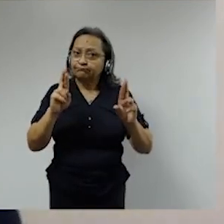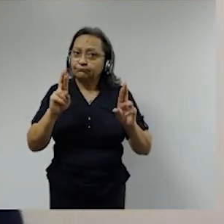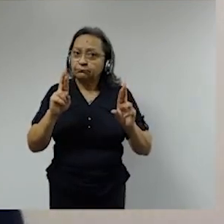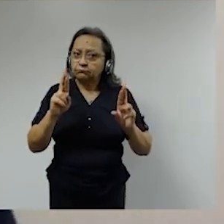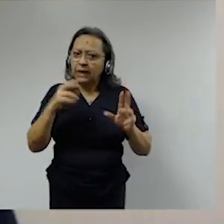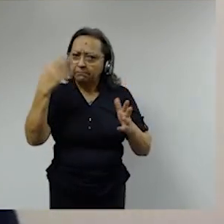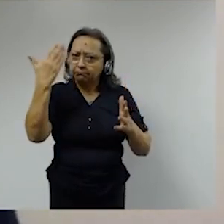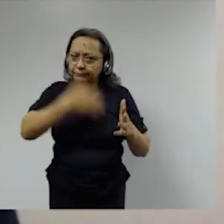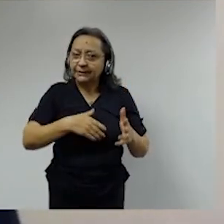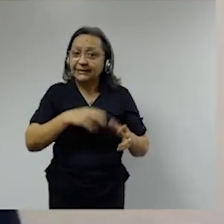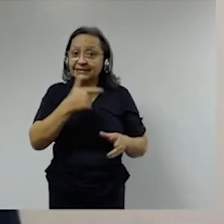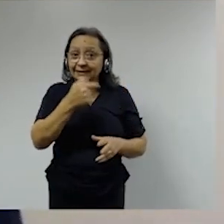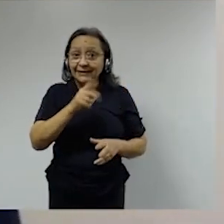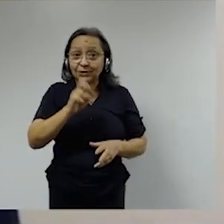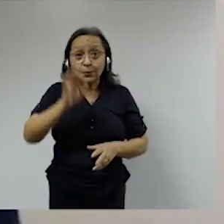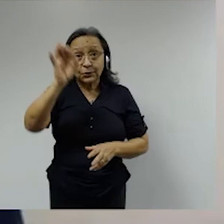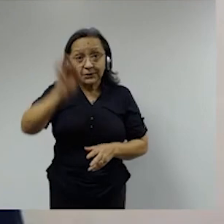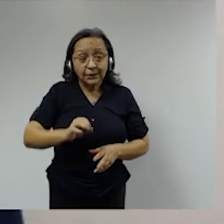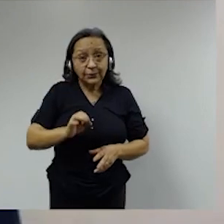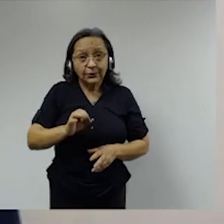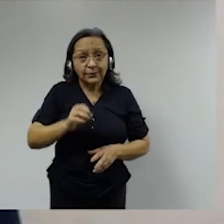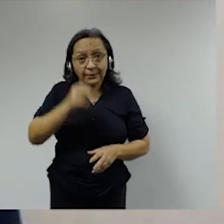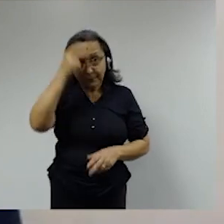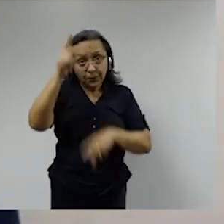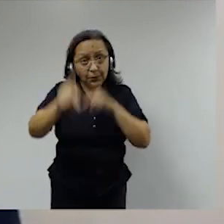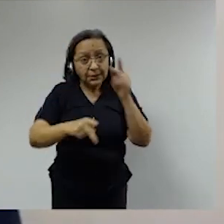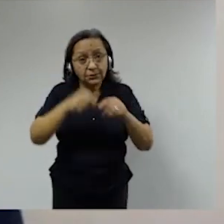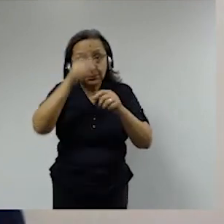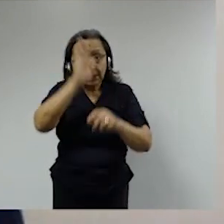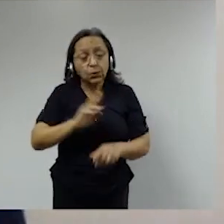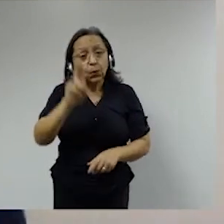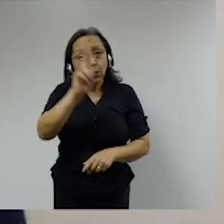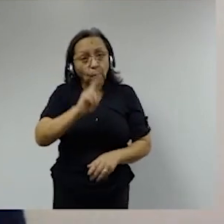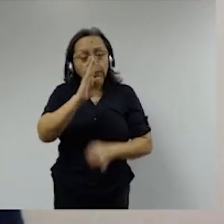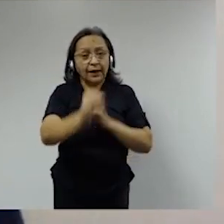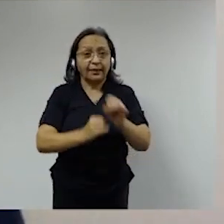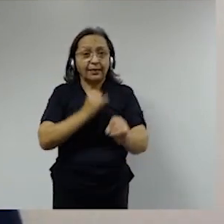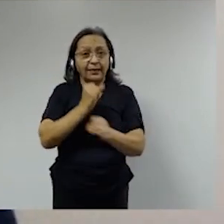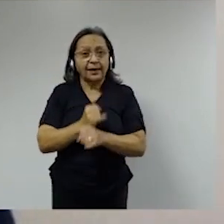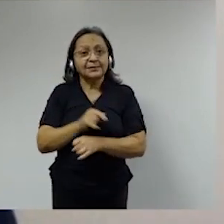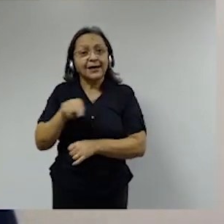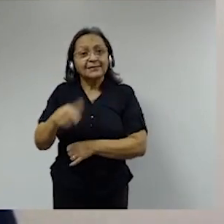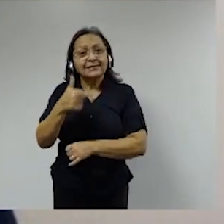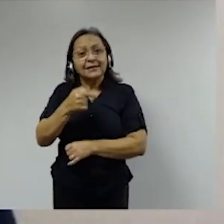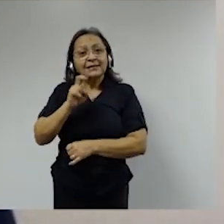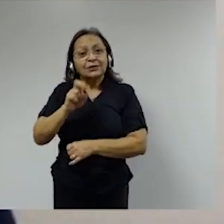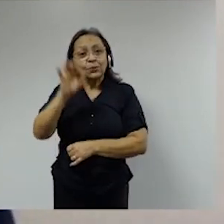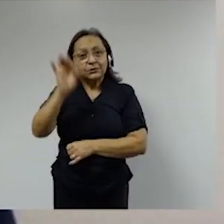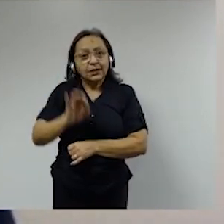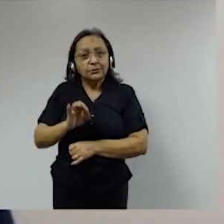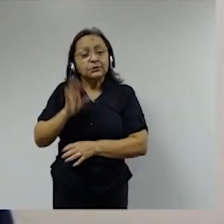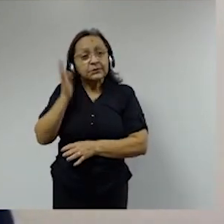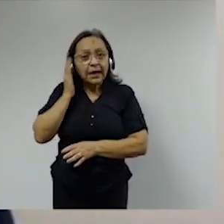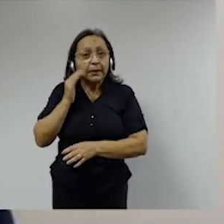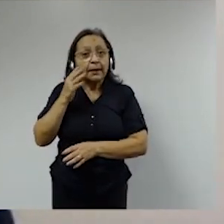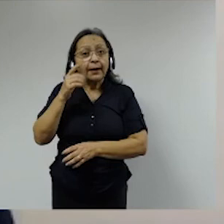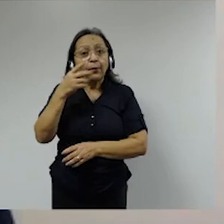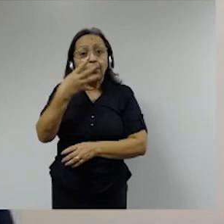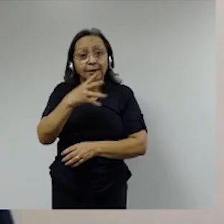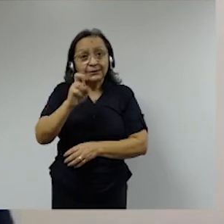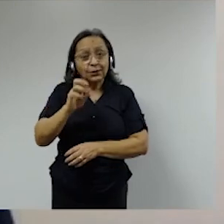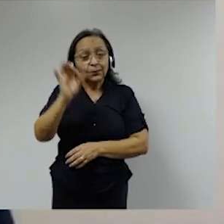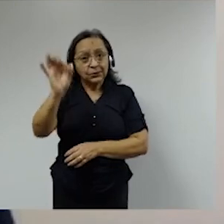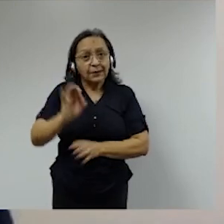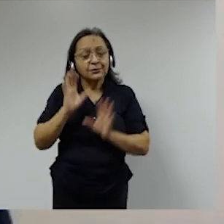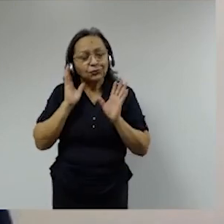atesta-se que 70% da população brasileira utiliza a internet. E desse número, 48% já adquiriu ou usou